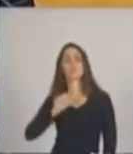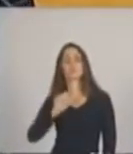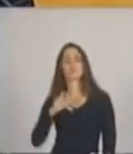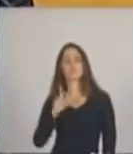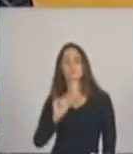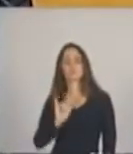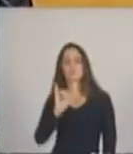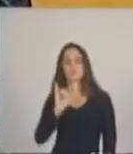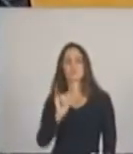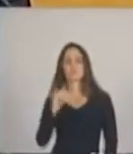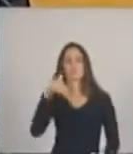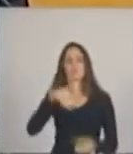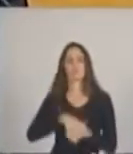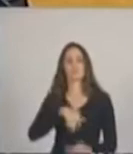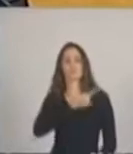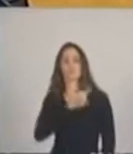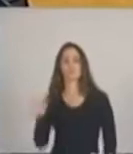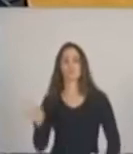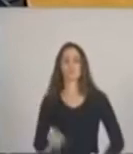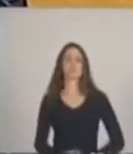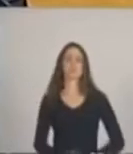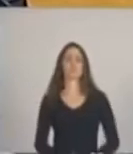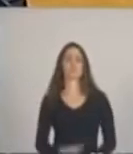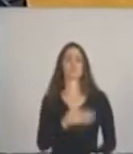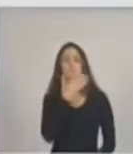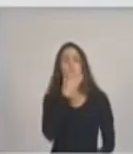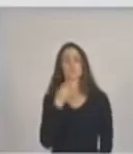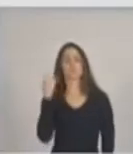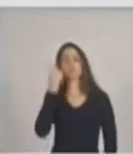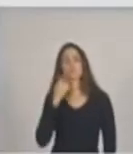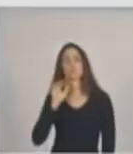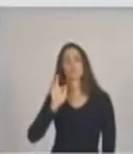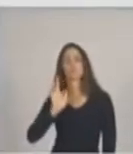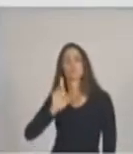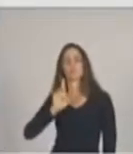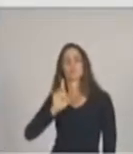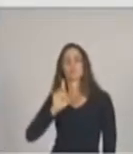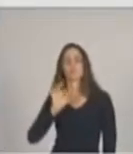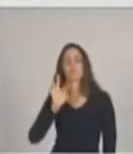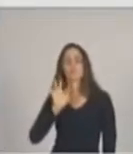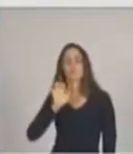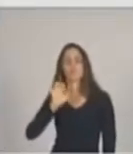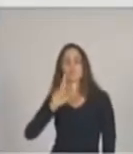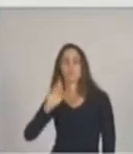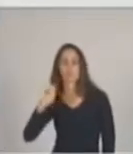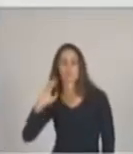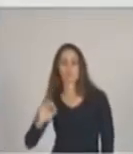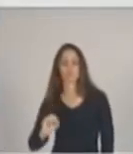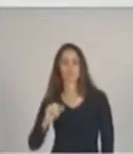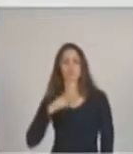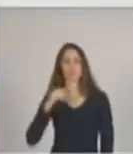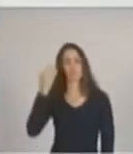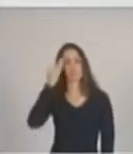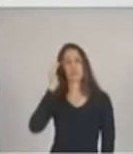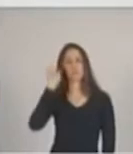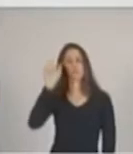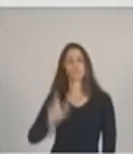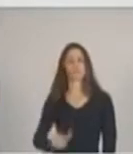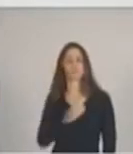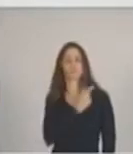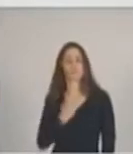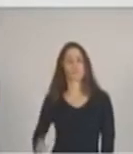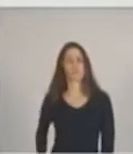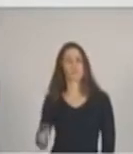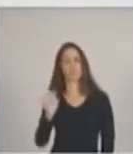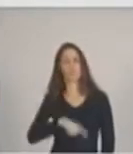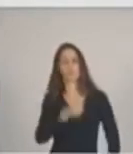Vota não. Deputado Ferraço. Eu voto não e entendo que o governo é o gestor do dinheiro do SUS. Então pode muito